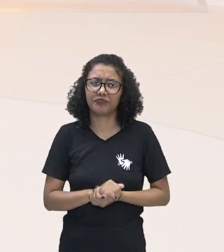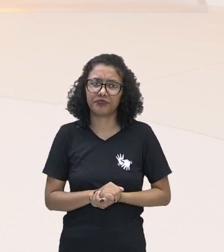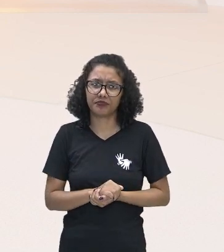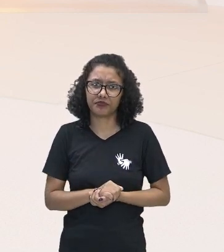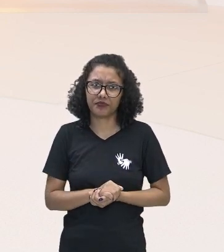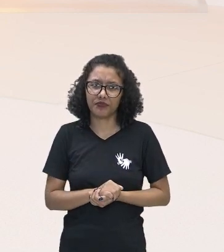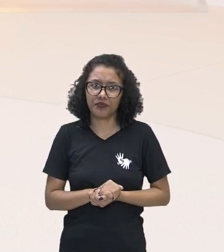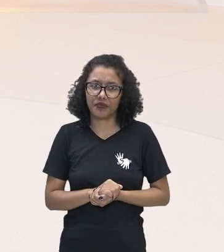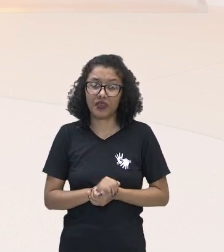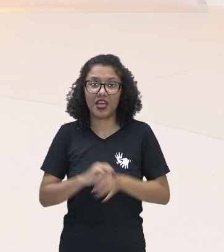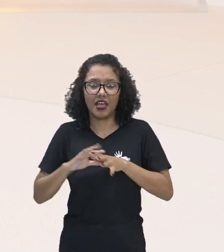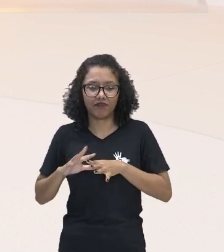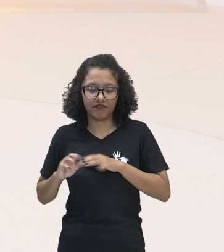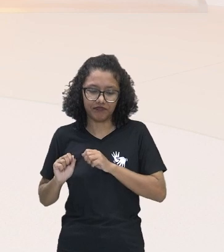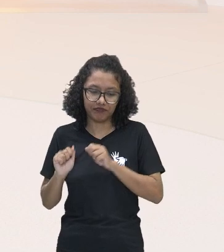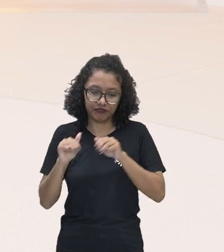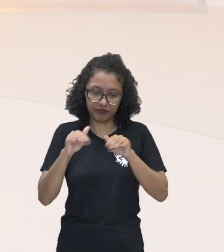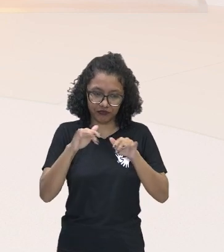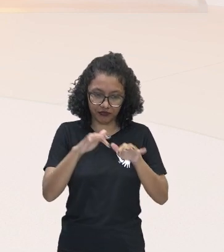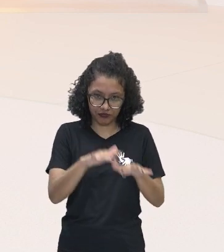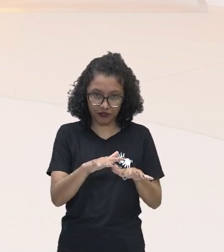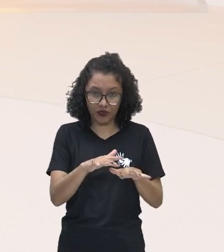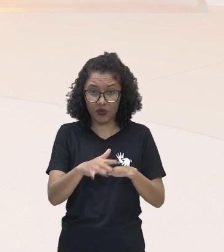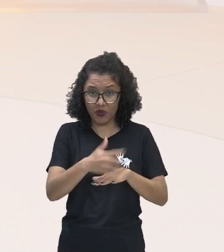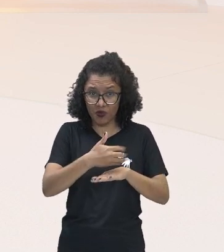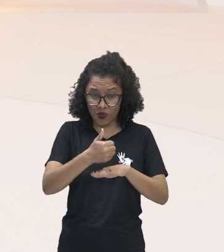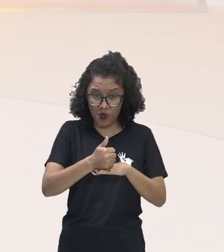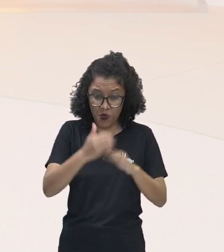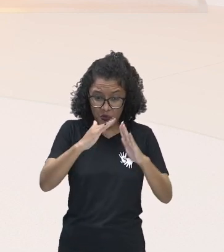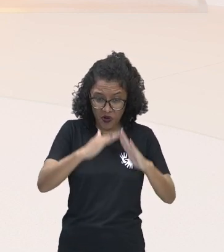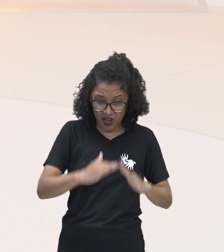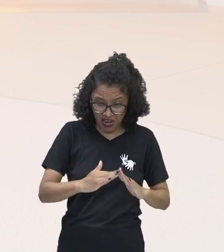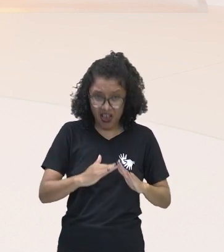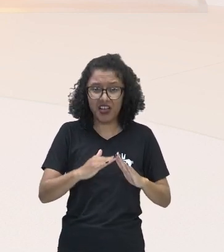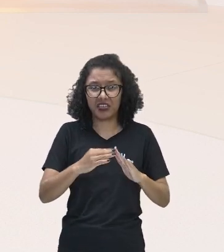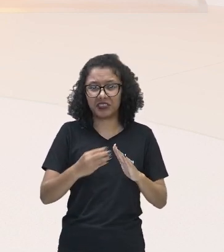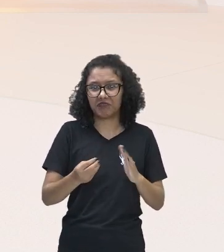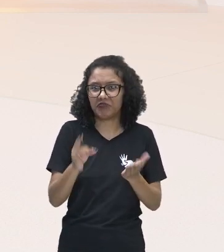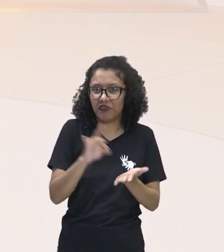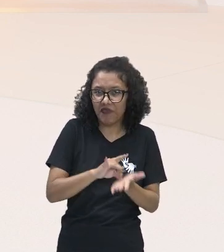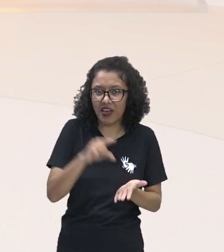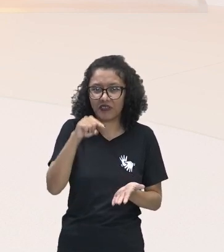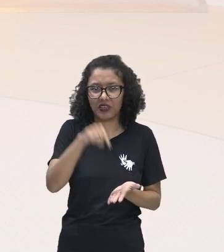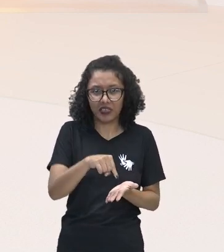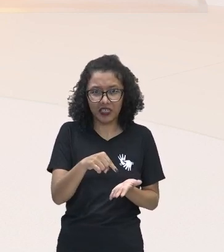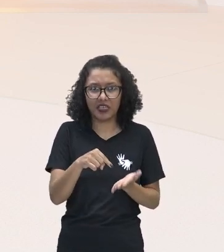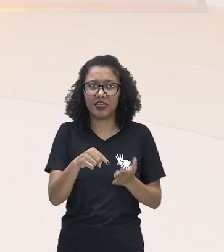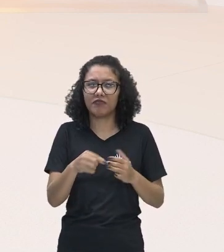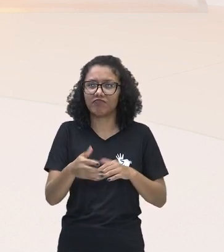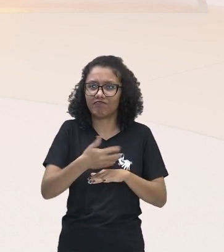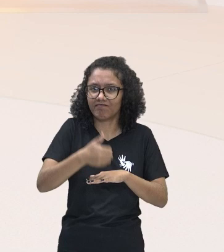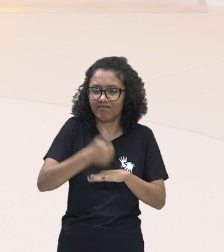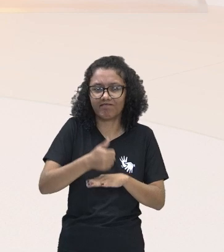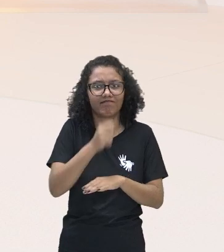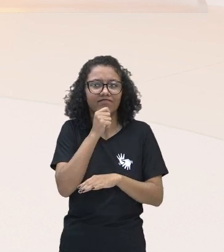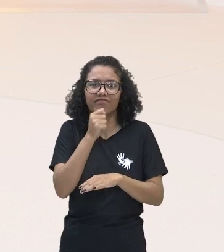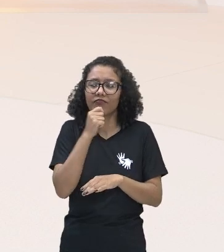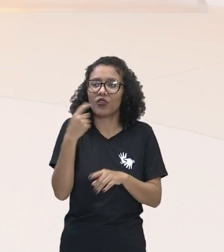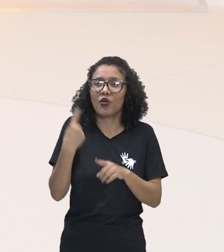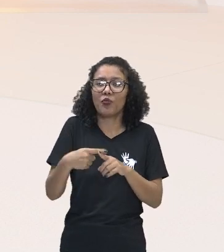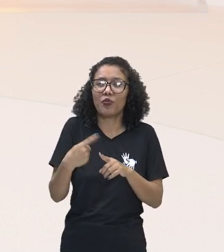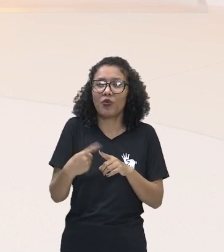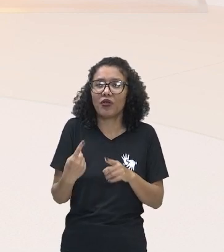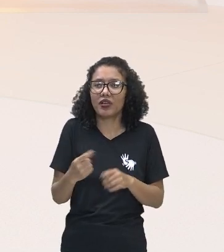uma ocupação, uma colonização desse território. Por quê? Inicialmente, eles não encontraram ouro